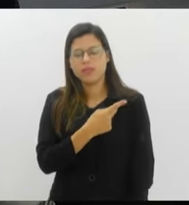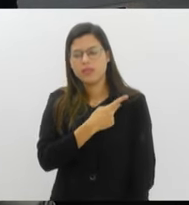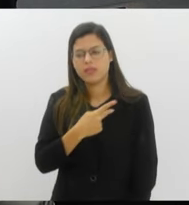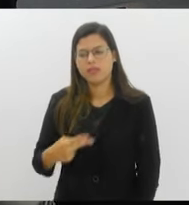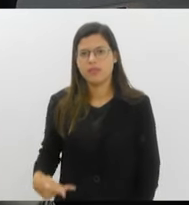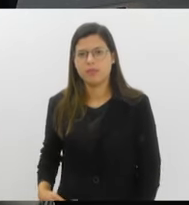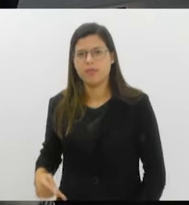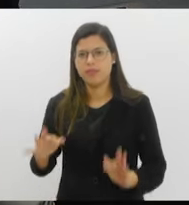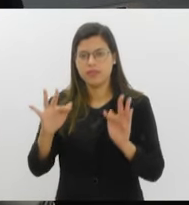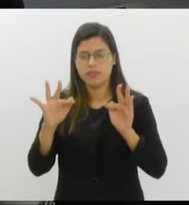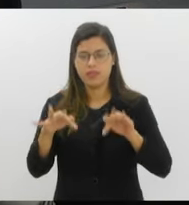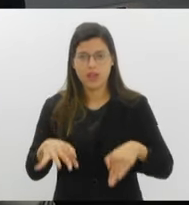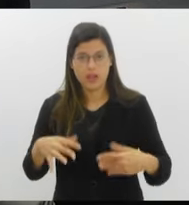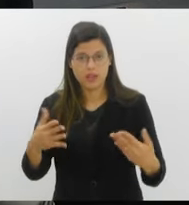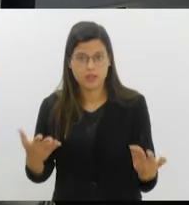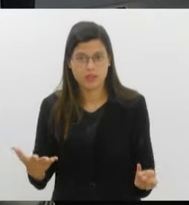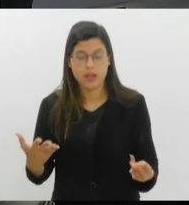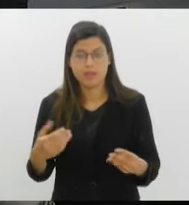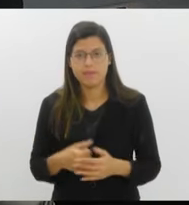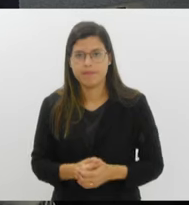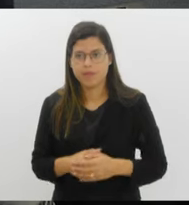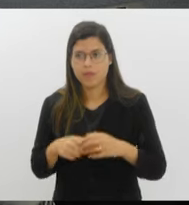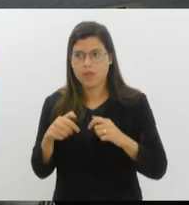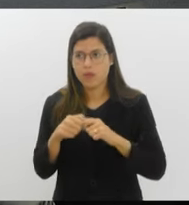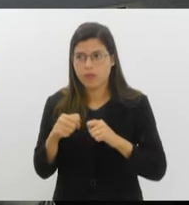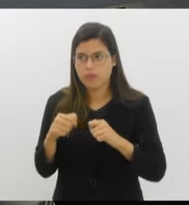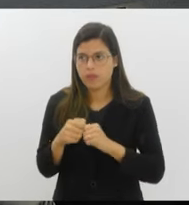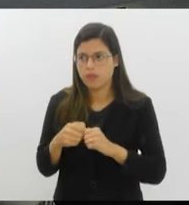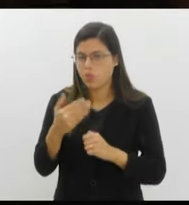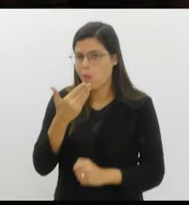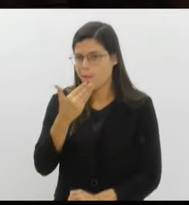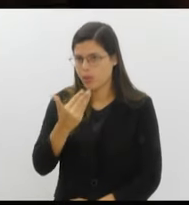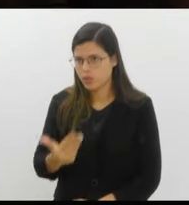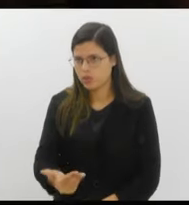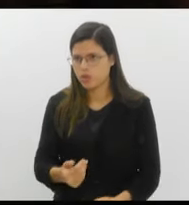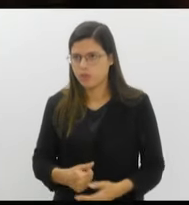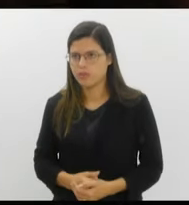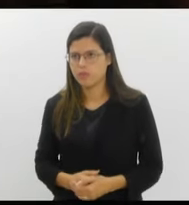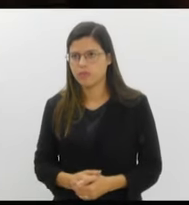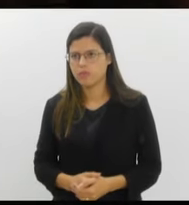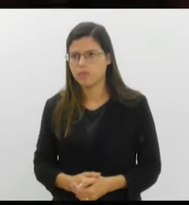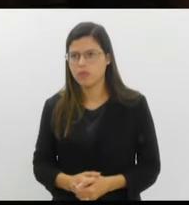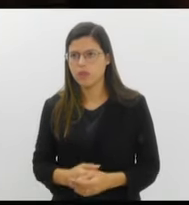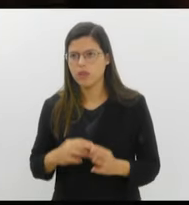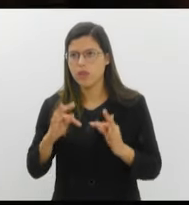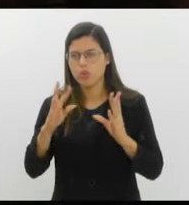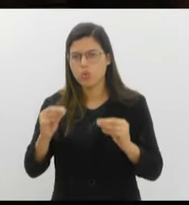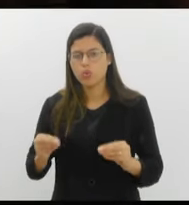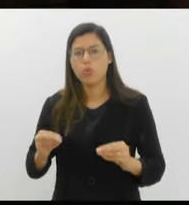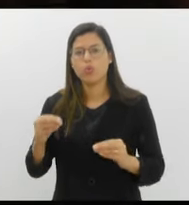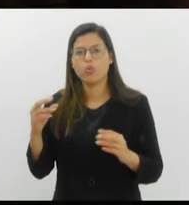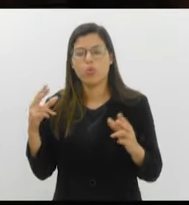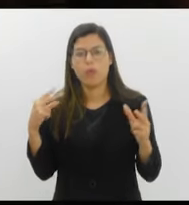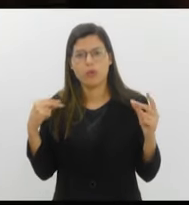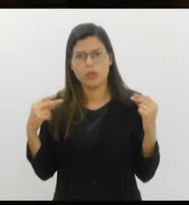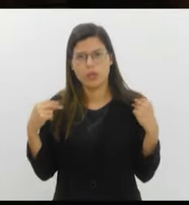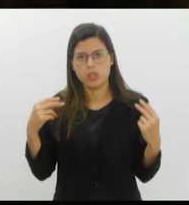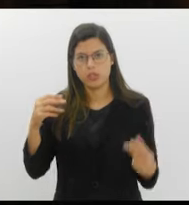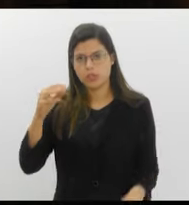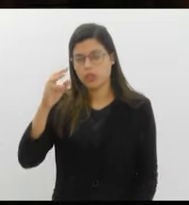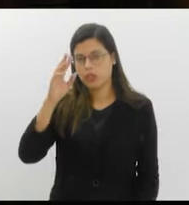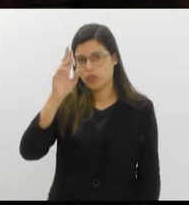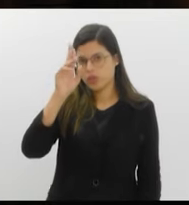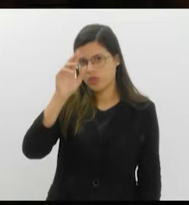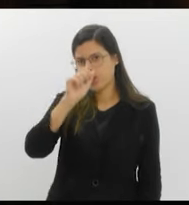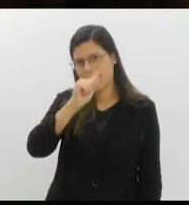e aí eu faço aqui um apelo a todos aqueles motoristas de aplicativos, deputado Rodrigo Amorim, motoristas